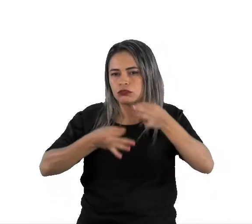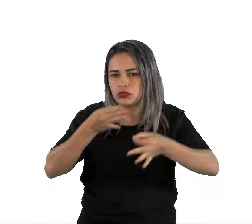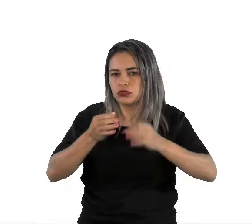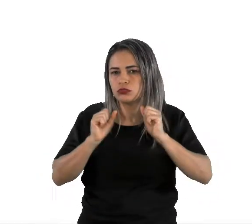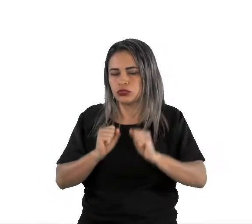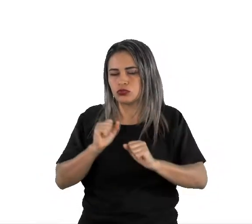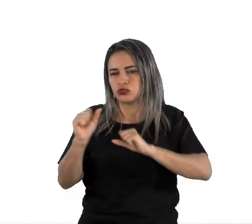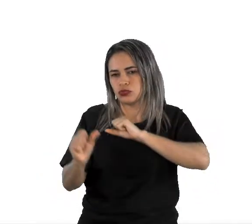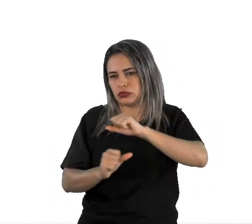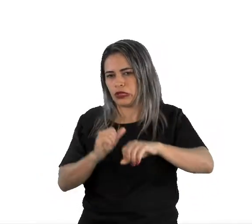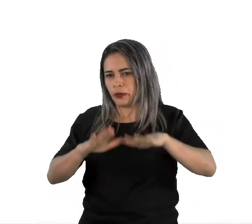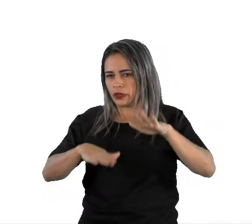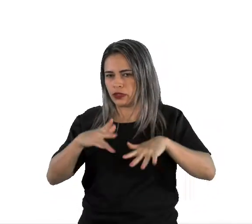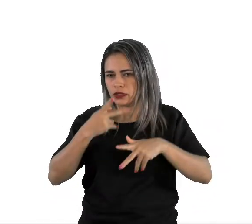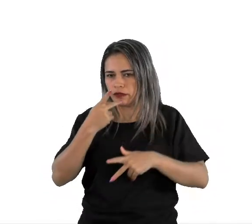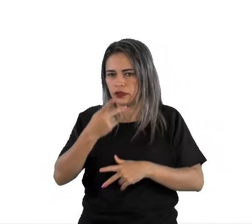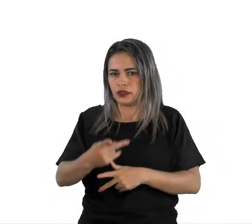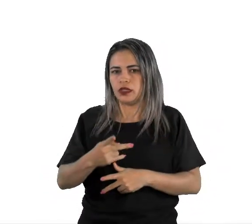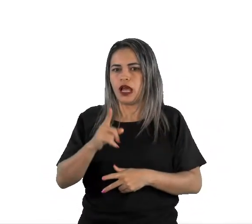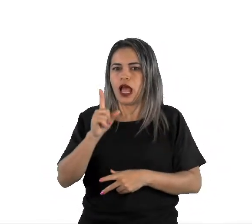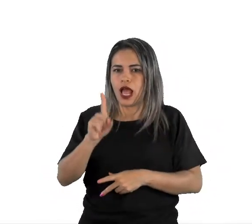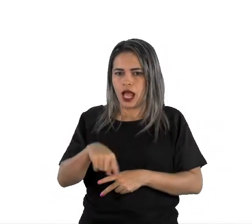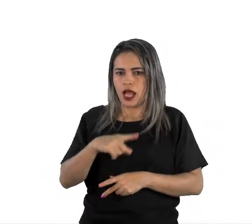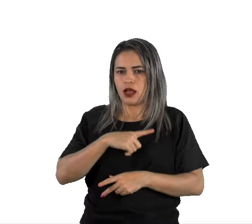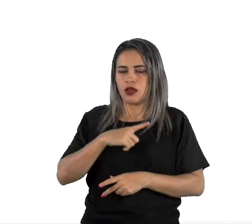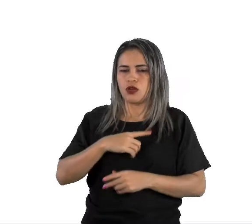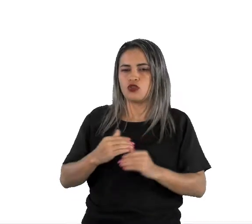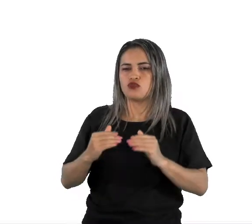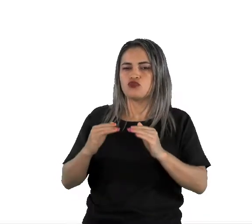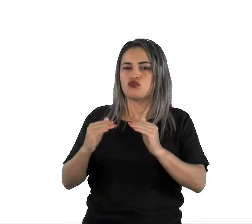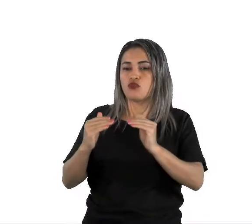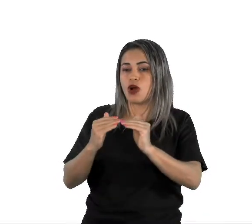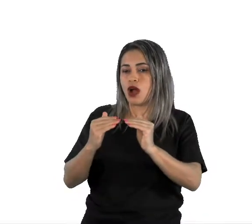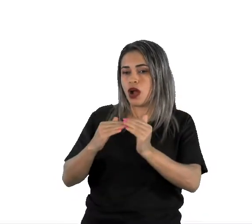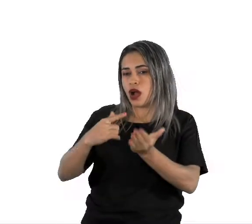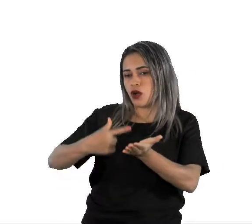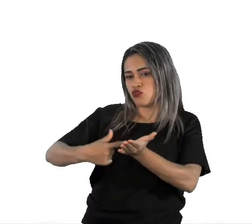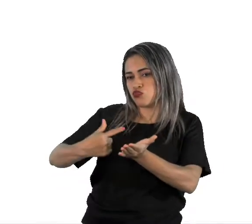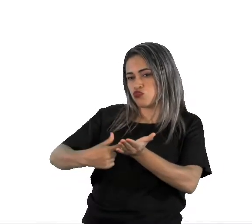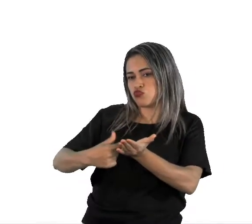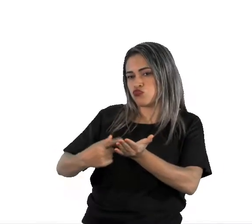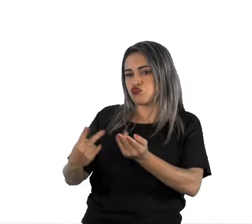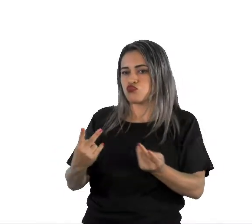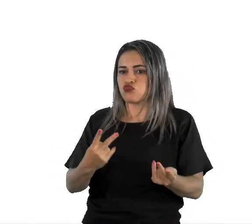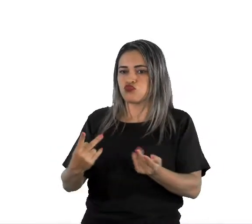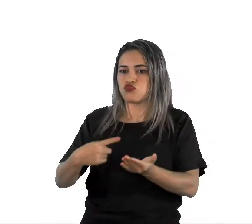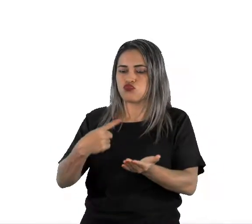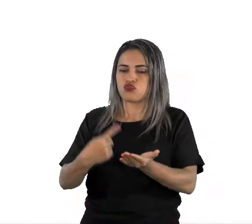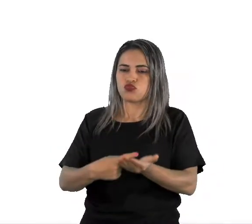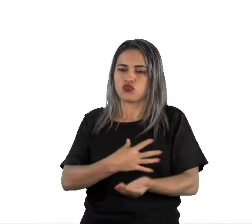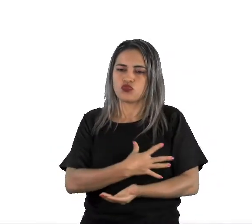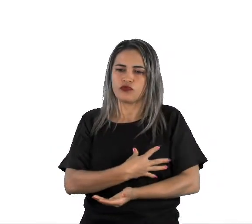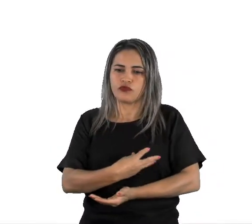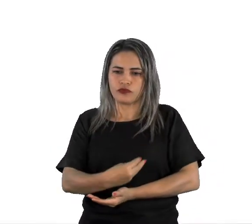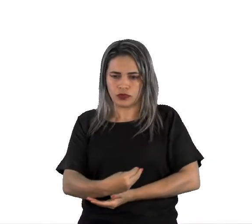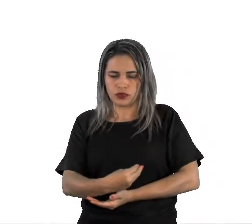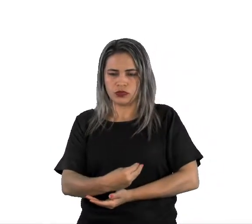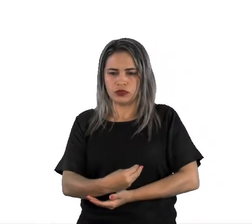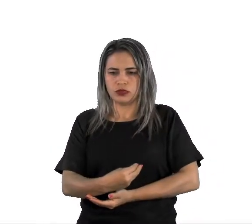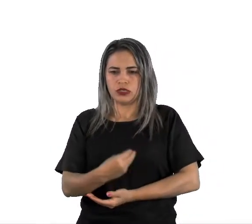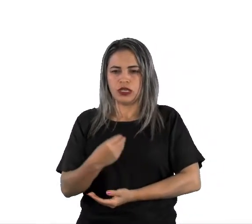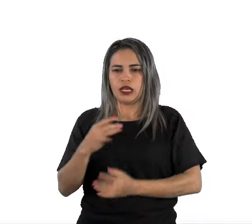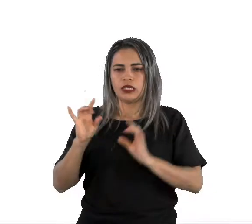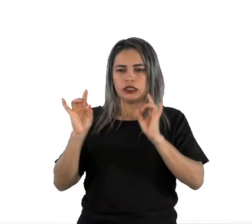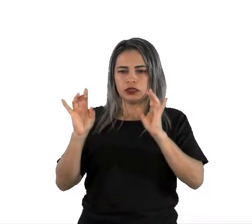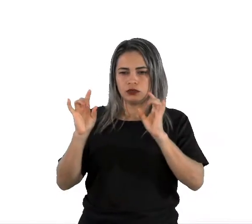falando, há um acordo mútuo entre os pais de que os filhos,